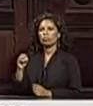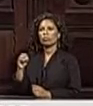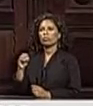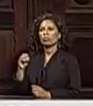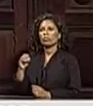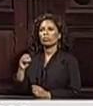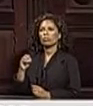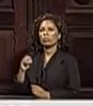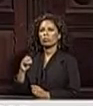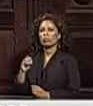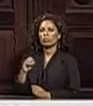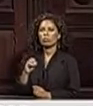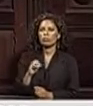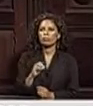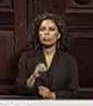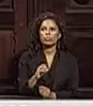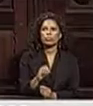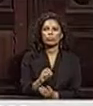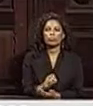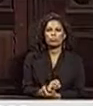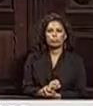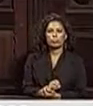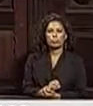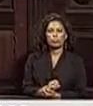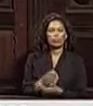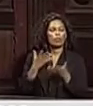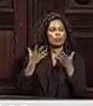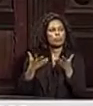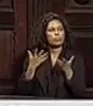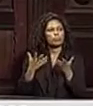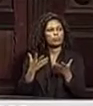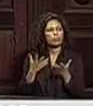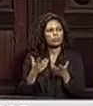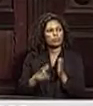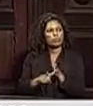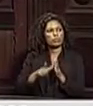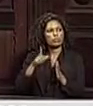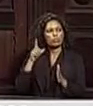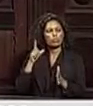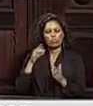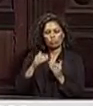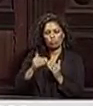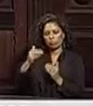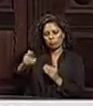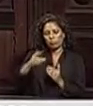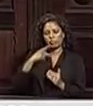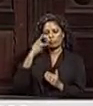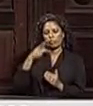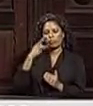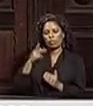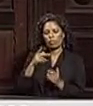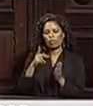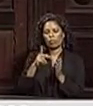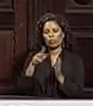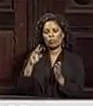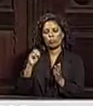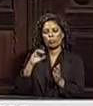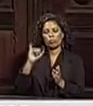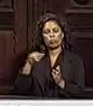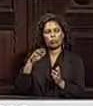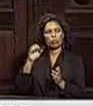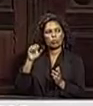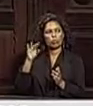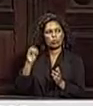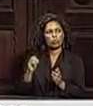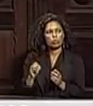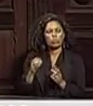senhoras deputadas, senhores deputados, eu quero, antes de entrar na discussão do projeto,